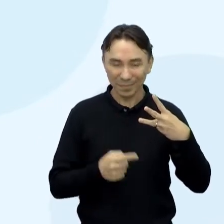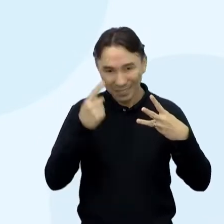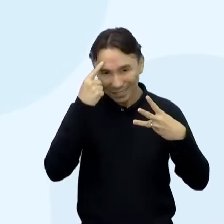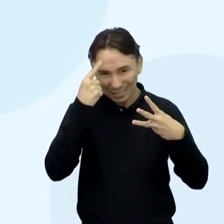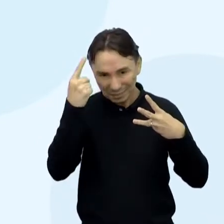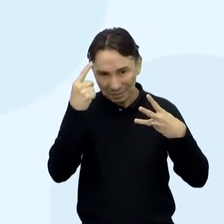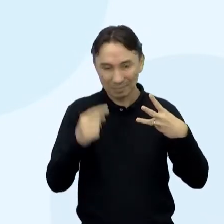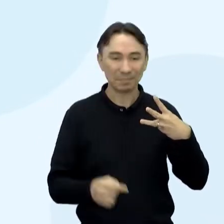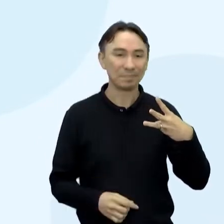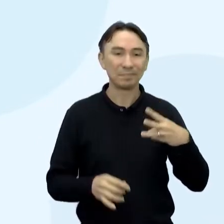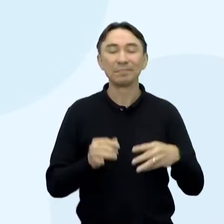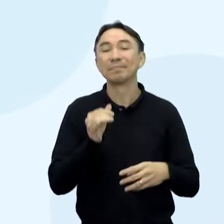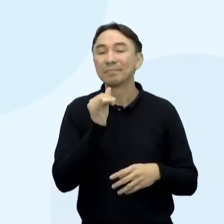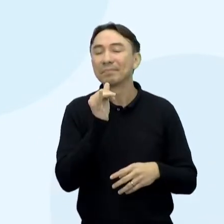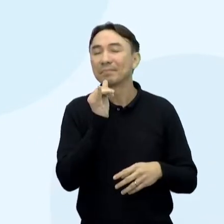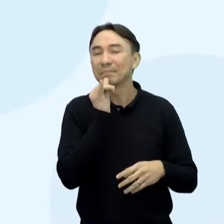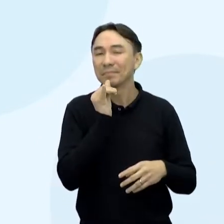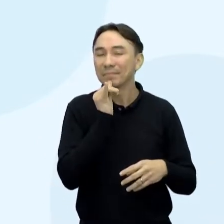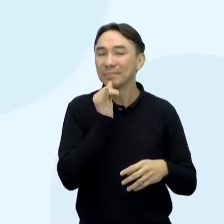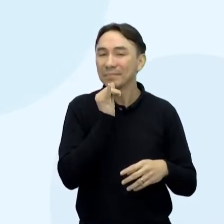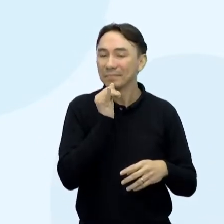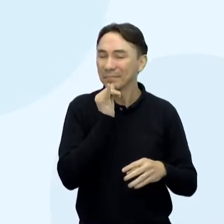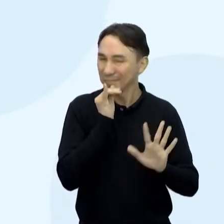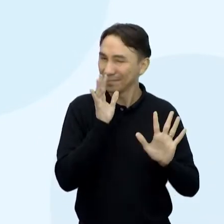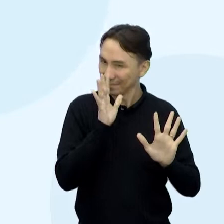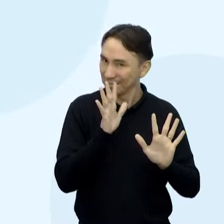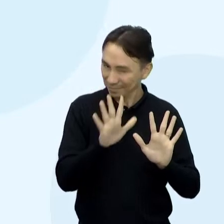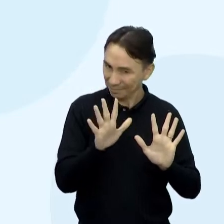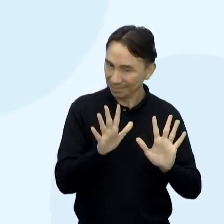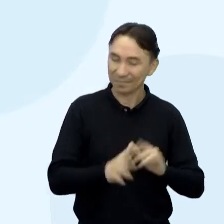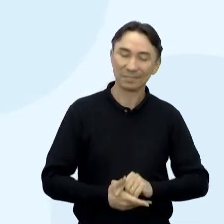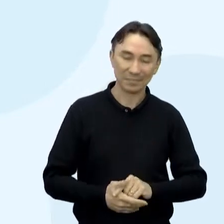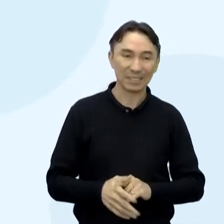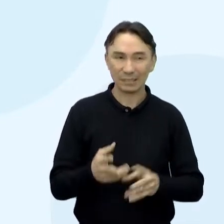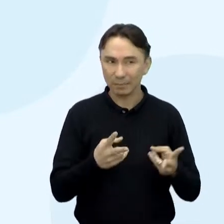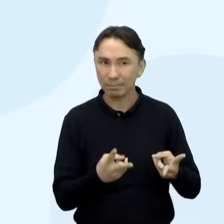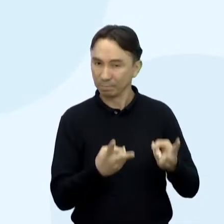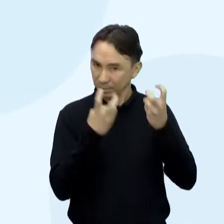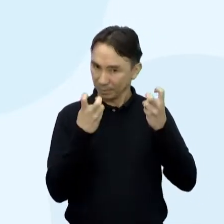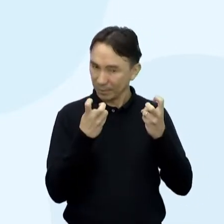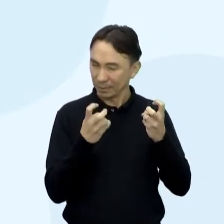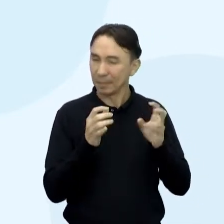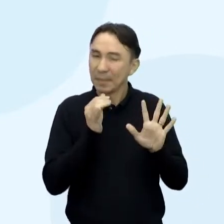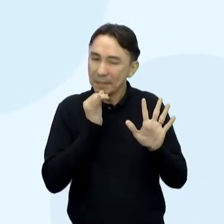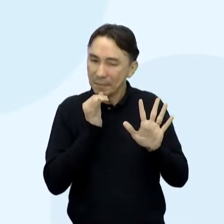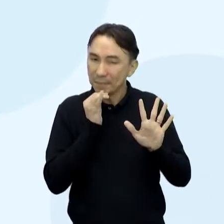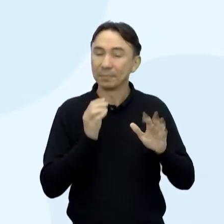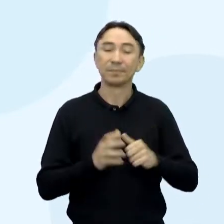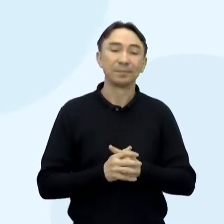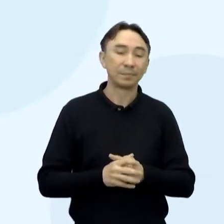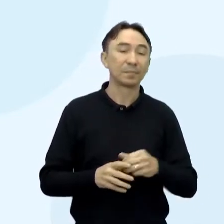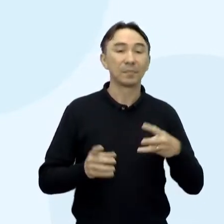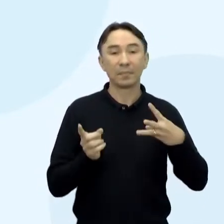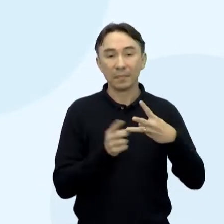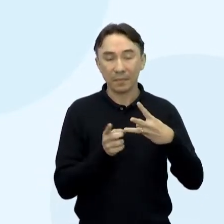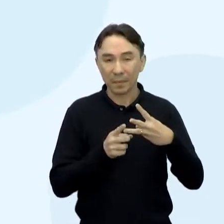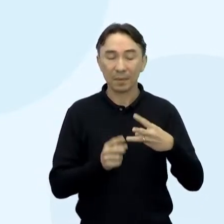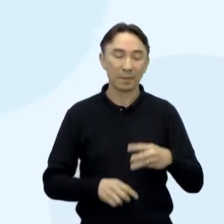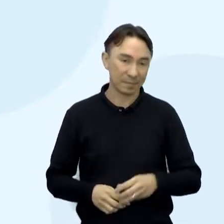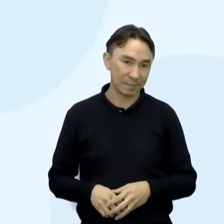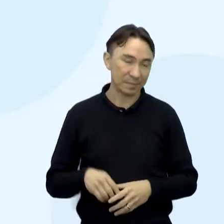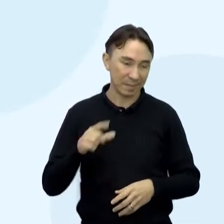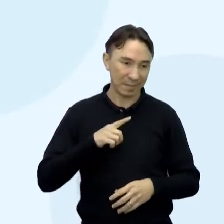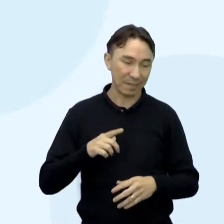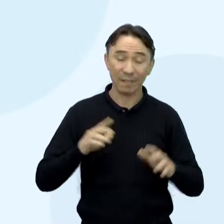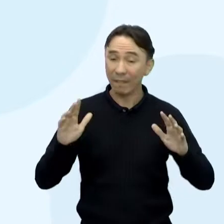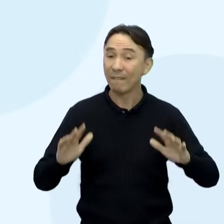pelo exemplo fique mais simples notar aquilo que eu estou comentando. Época de